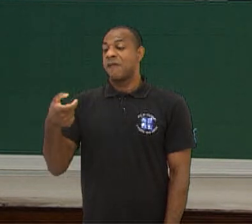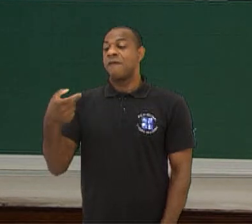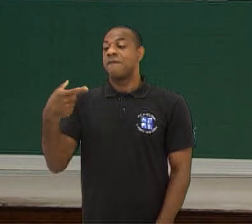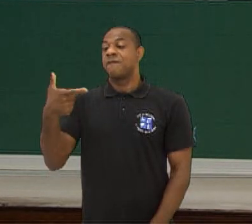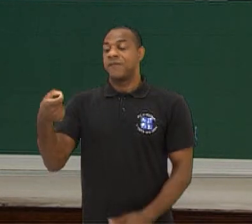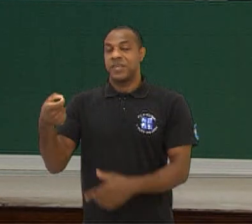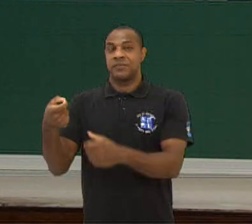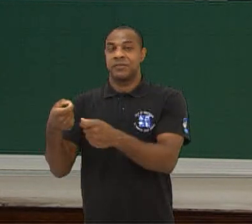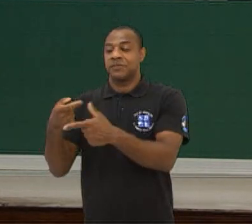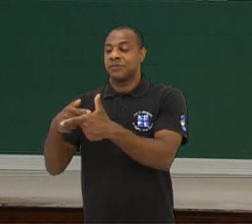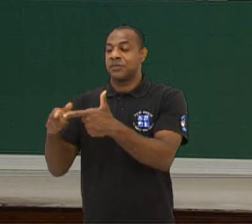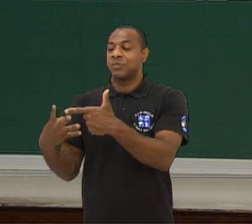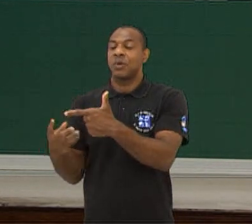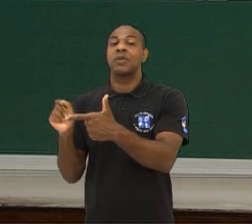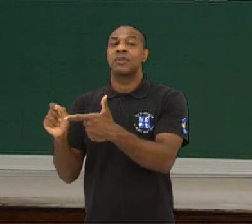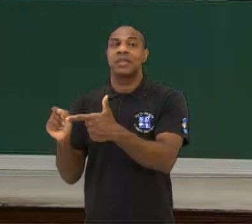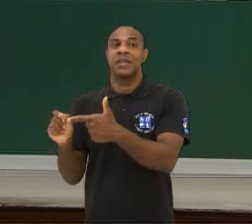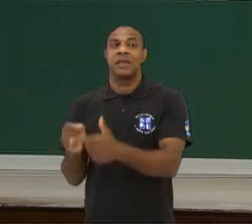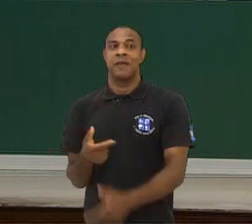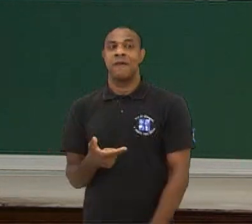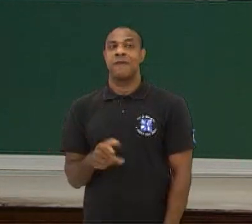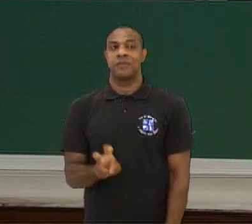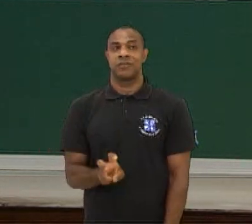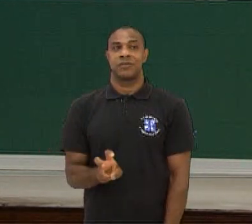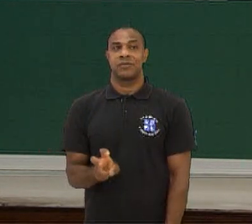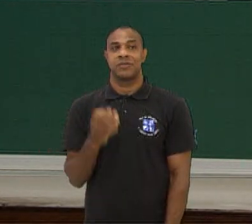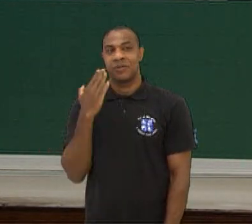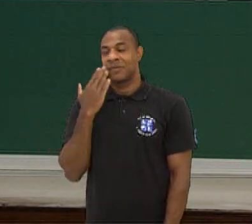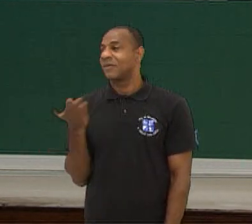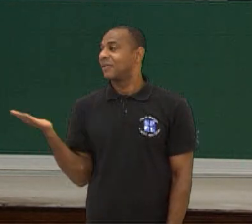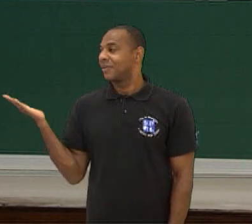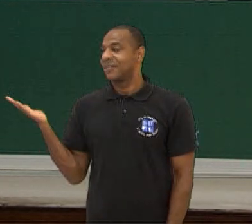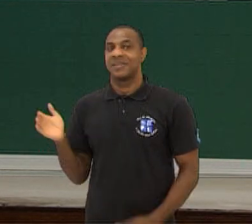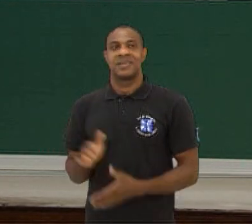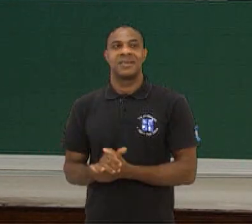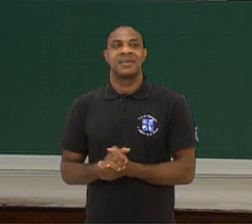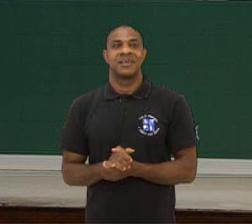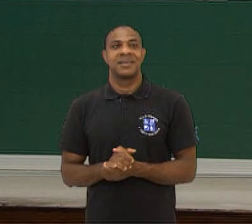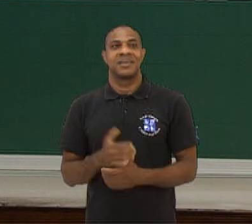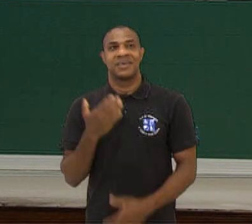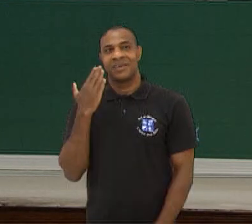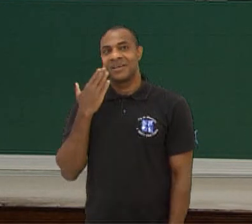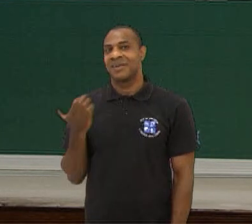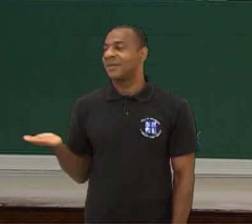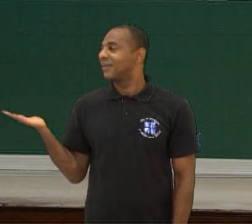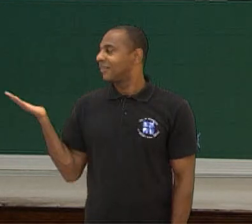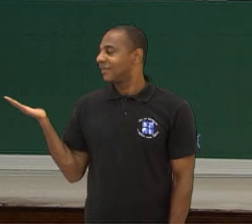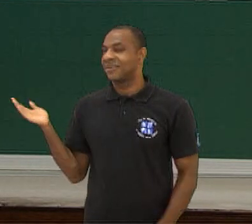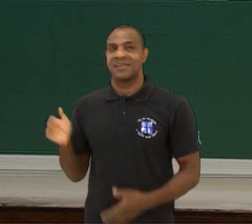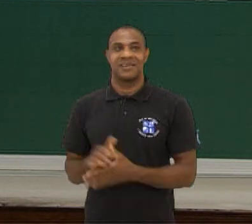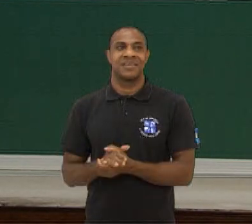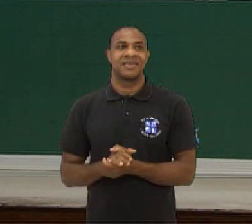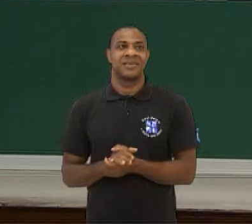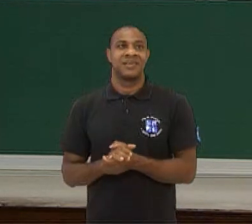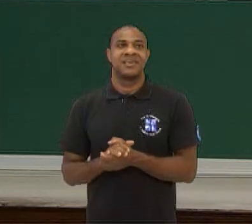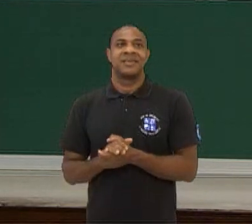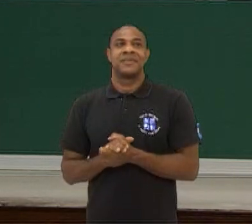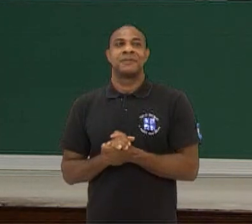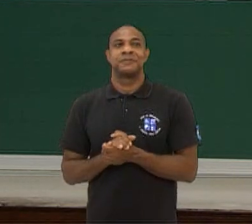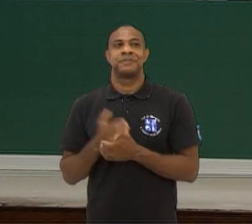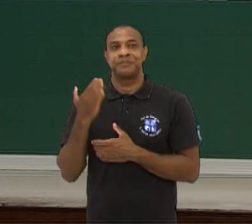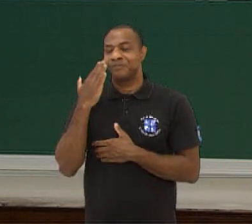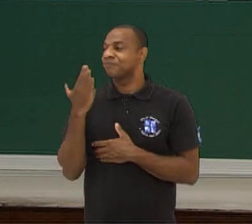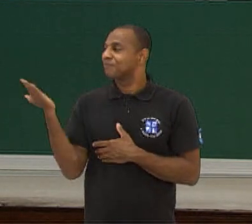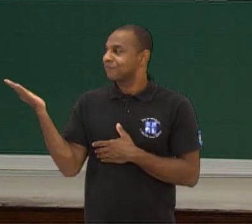12, sobra 8. Então, ó, aqui eu usei o princípio aditivo. Então, eu fiz menos 12 mais 12 desse lado. Eu só não fiz o